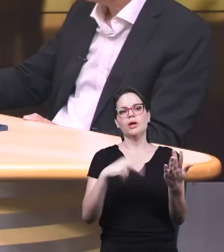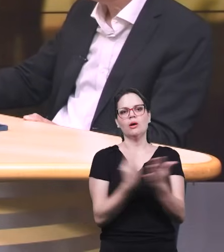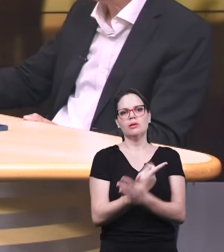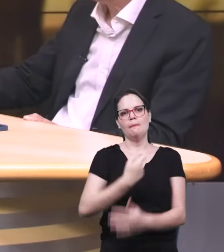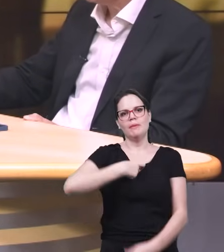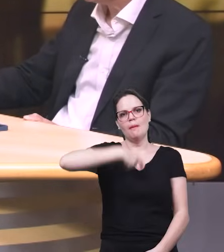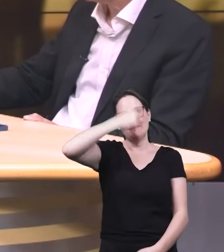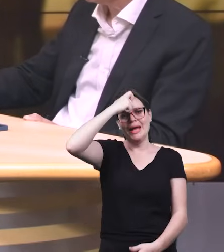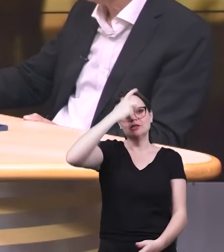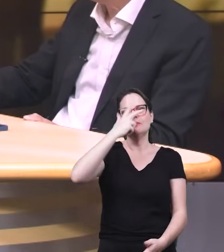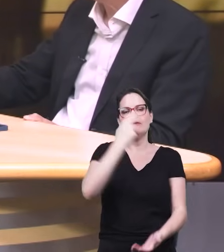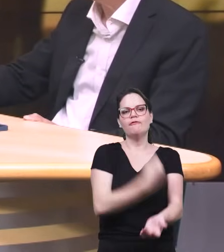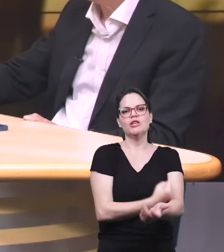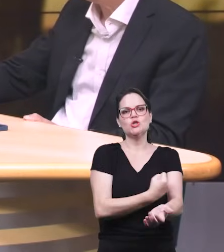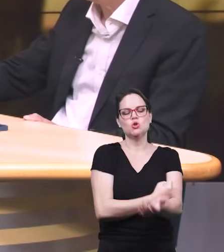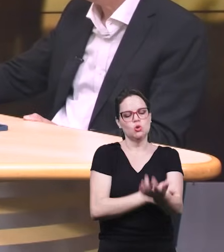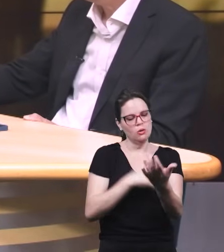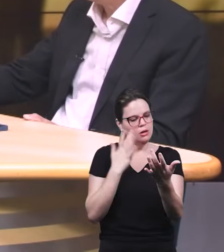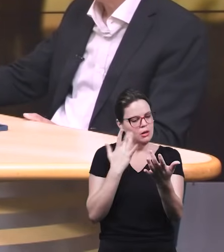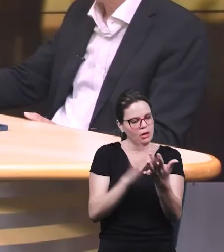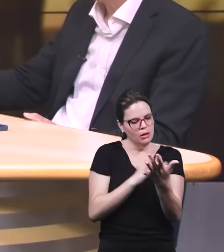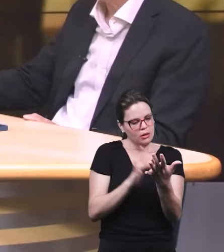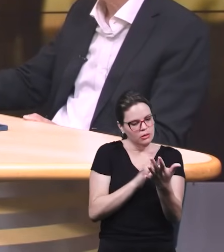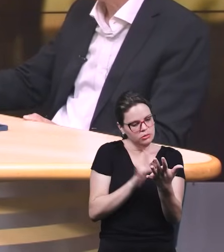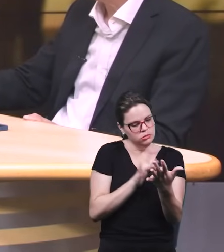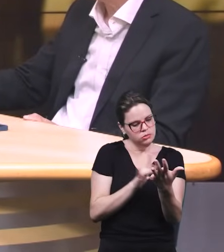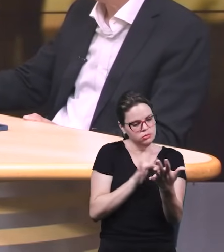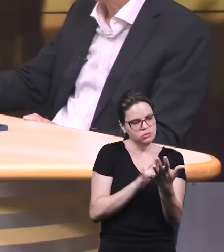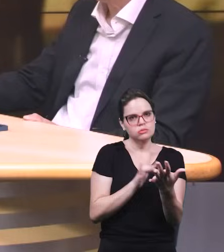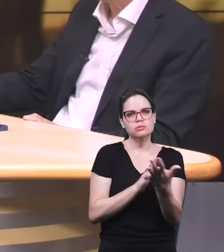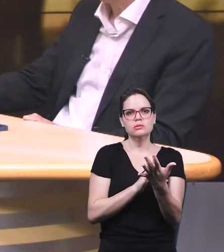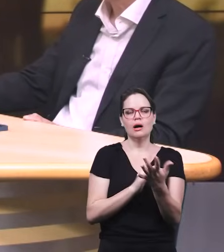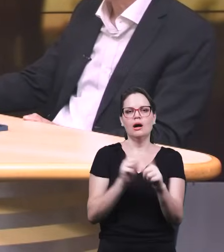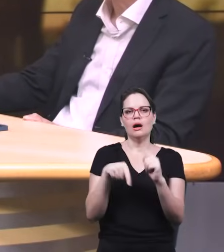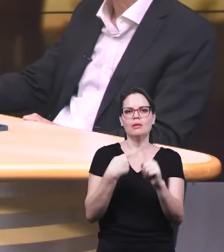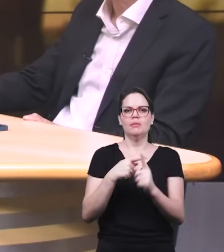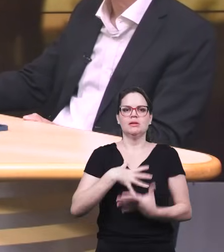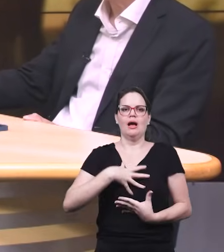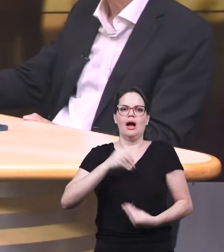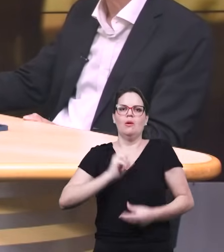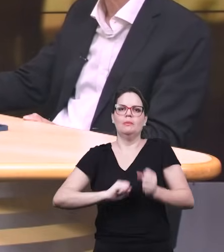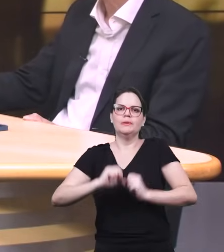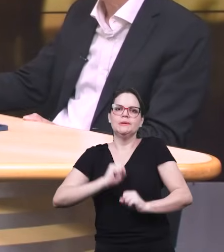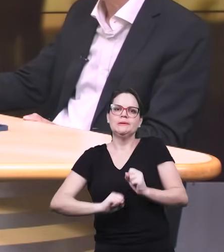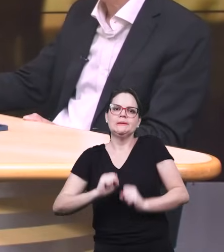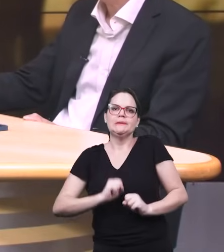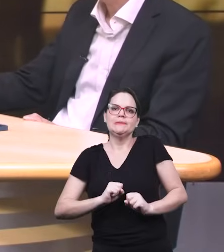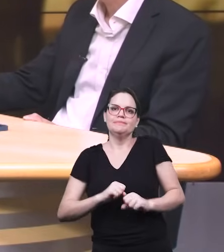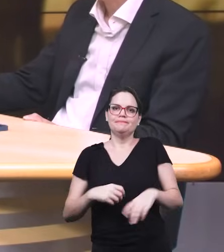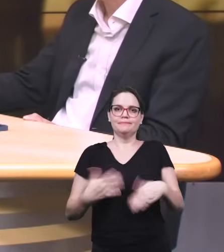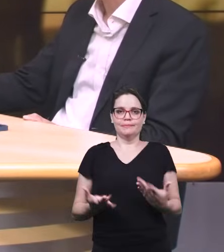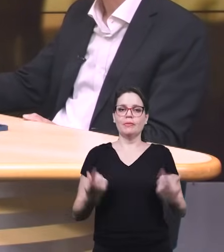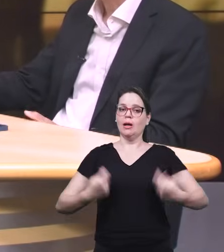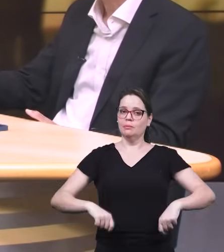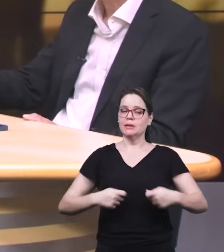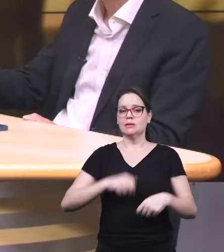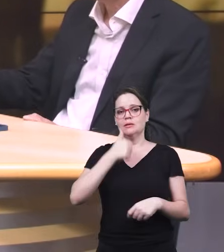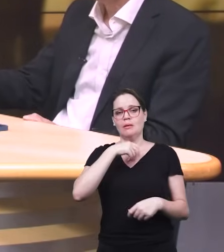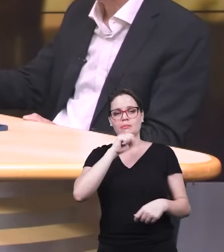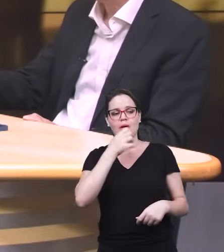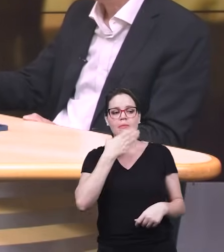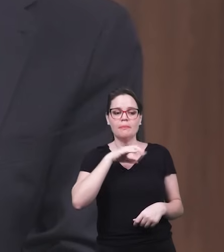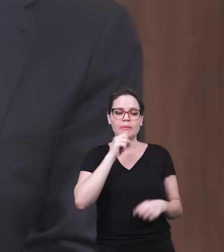mente que produz essa alma inquieta, então aí cabe realmente a intervenção do governo dos pais. Uhum. Nós, dentro